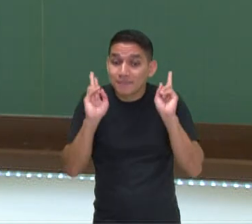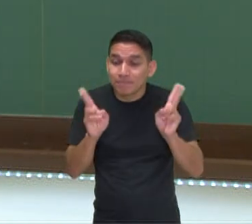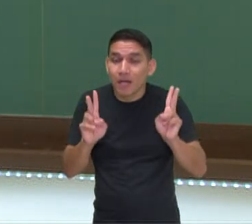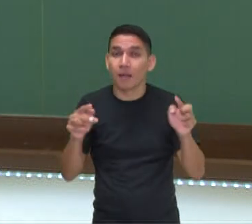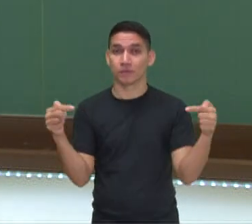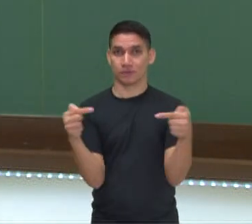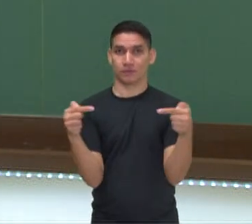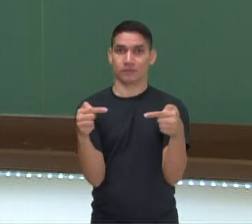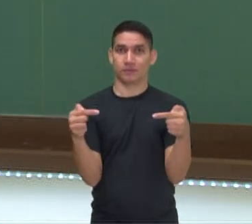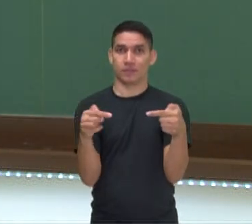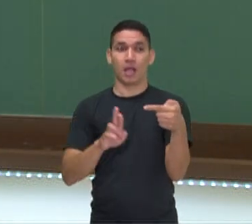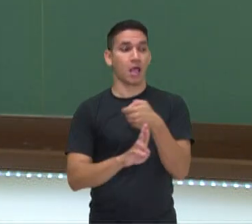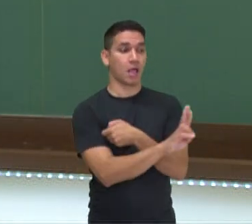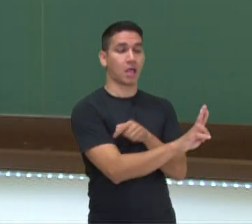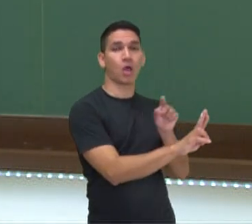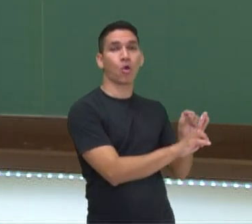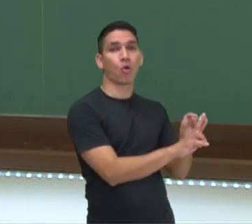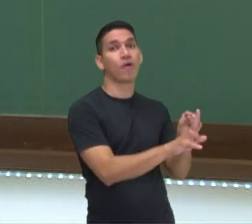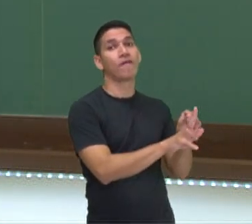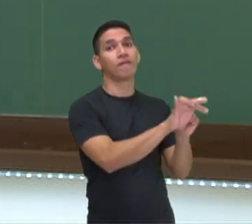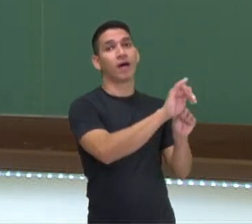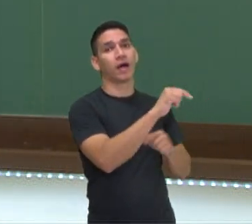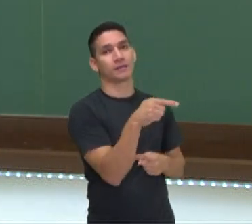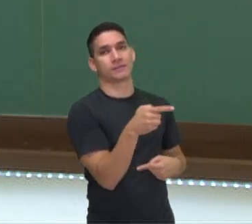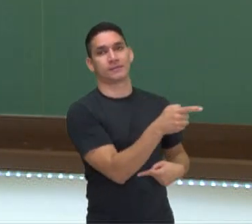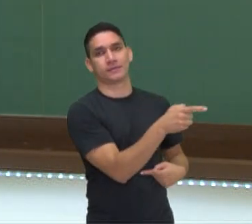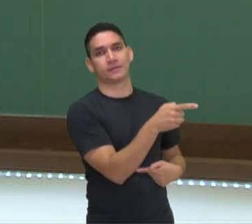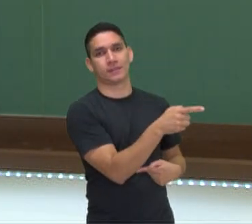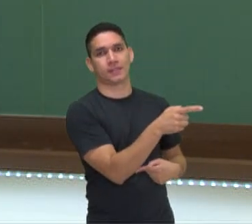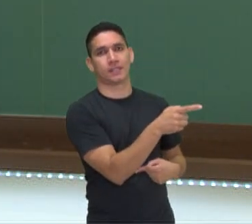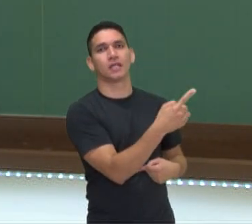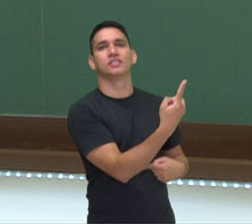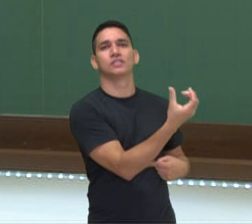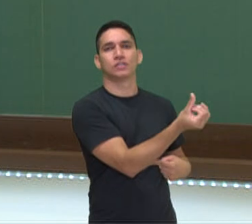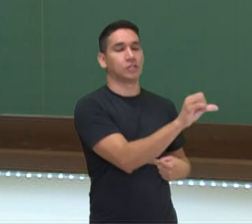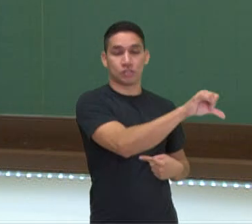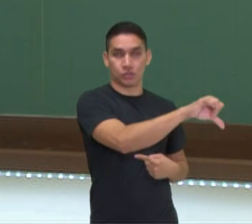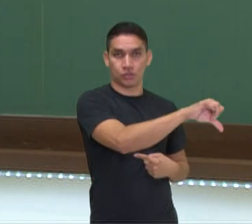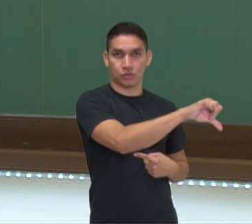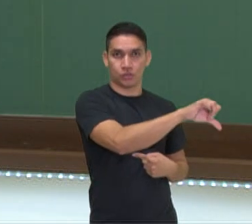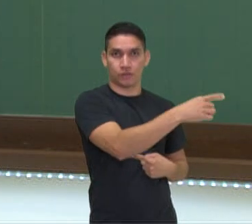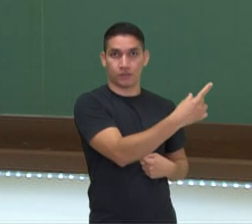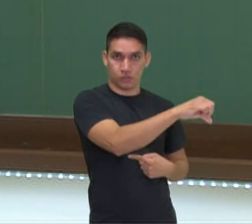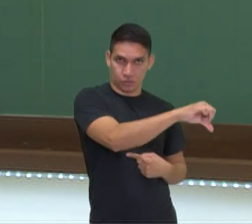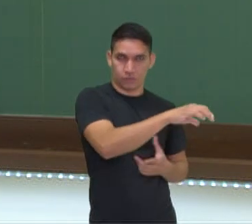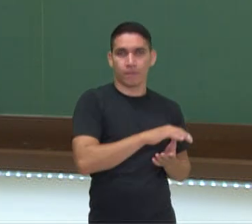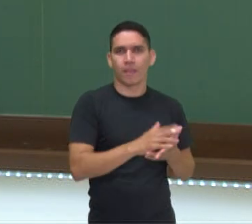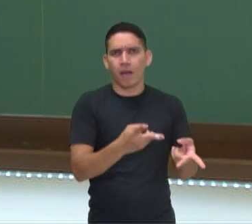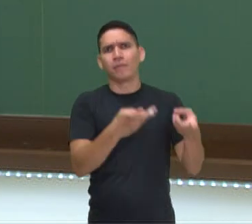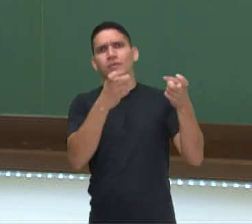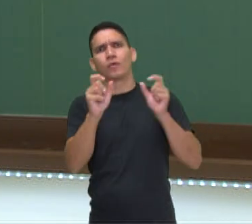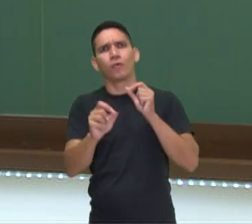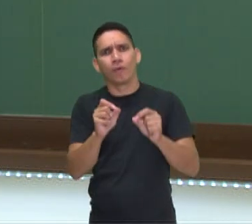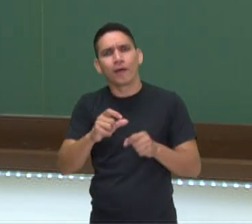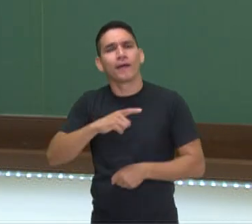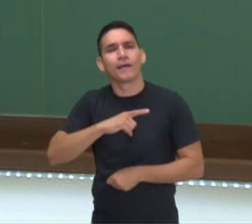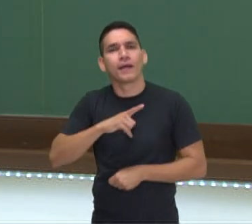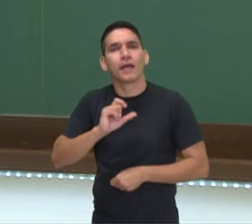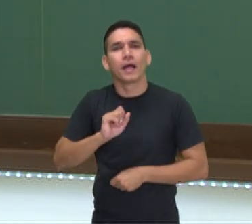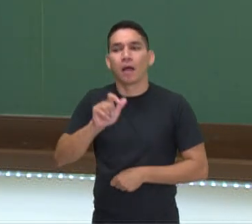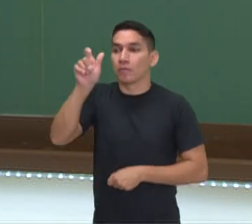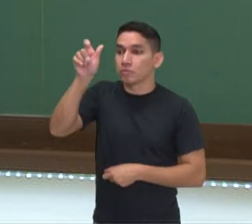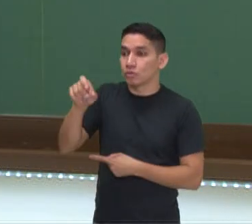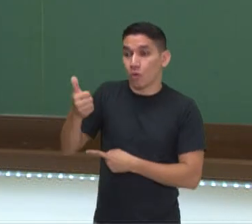negativos. Então, o resultado final irá ficar menos 19. Percebam, então, que o